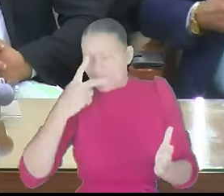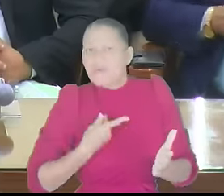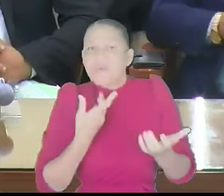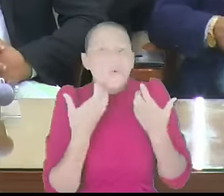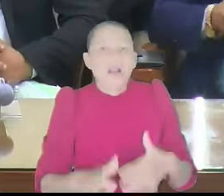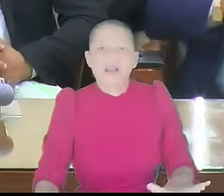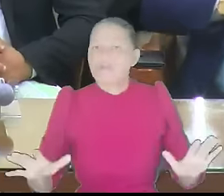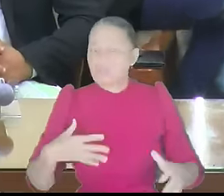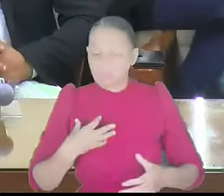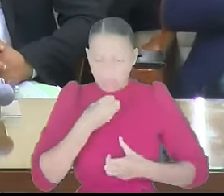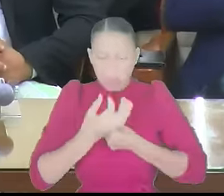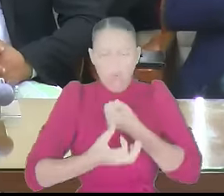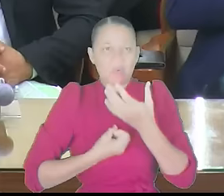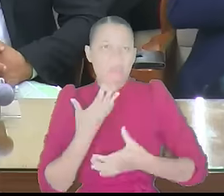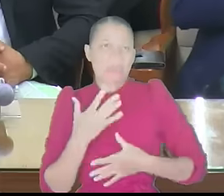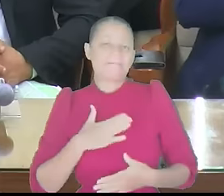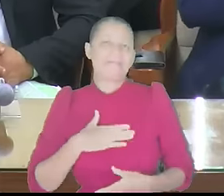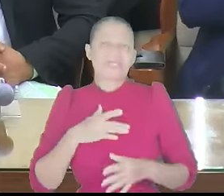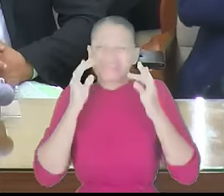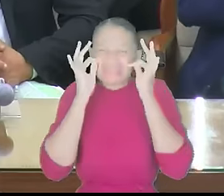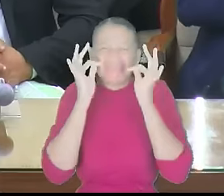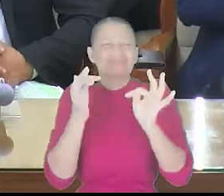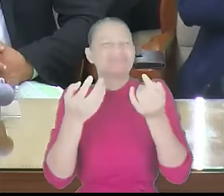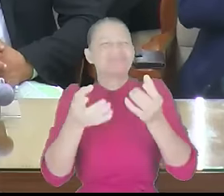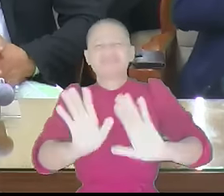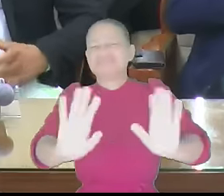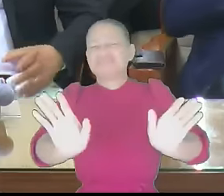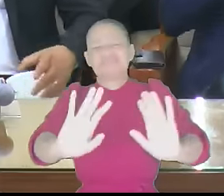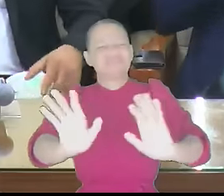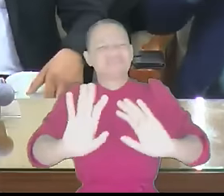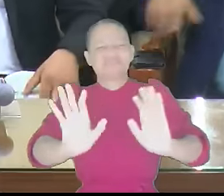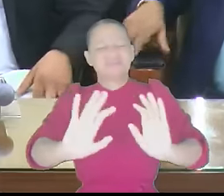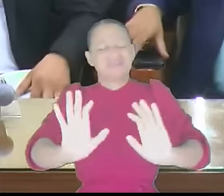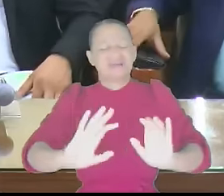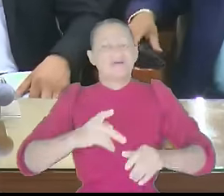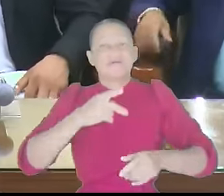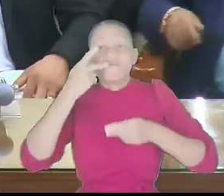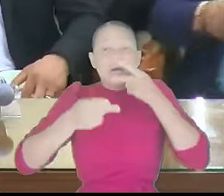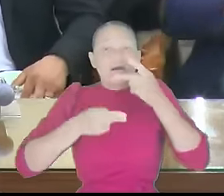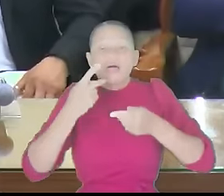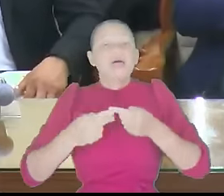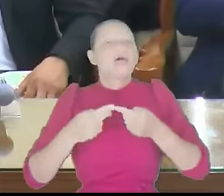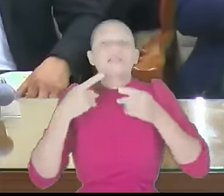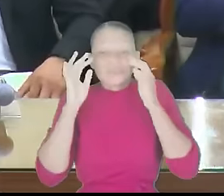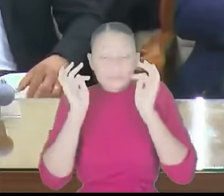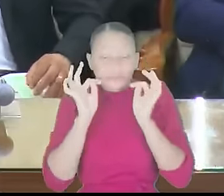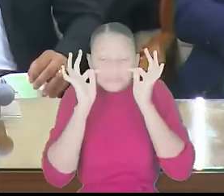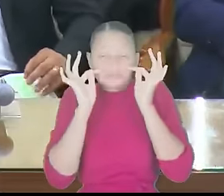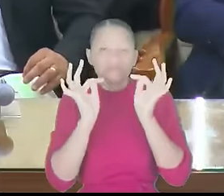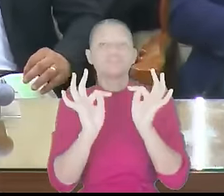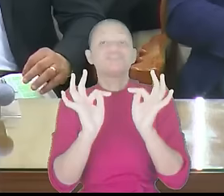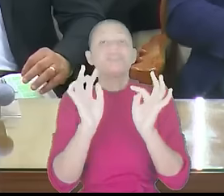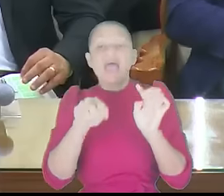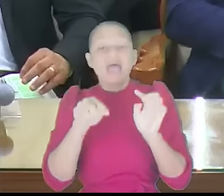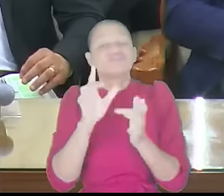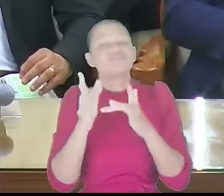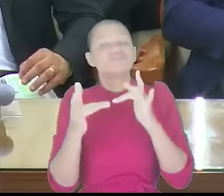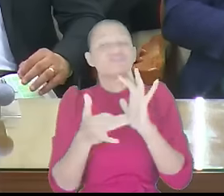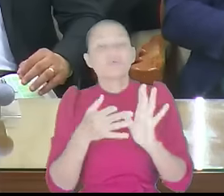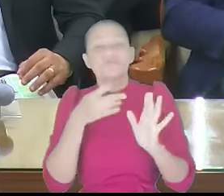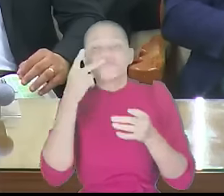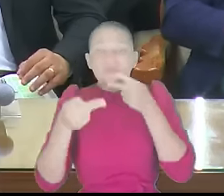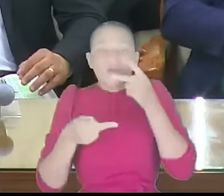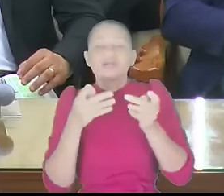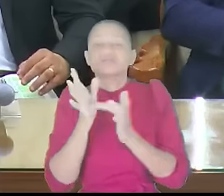Não conte sua vida, eu vou contar meu testemunho, não conte seu testemunho. Fale de Jesus, seu testemunho não salva ninguém. Fale de Jesus, que Jesus